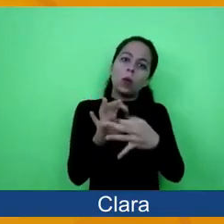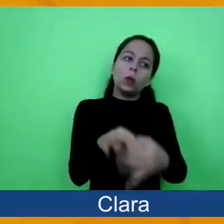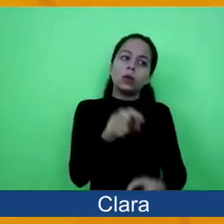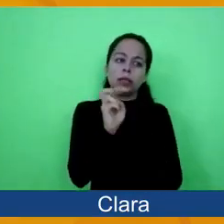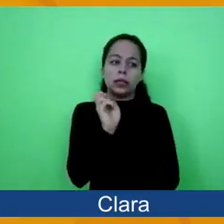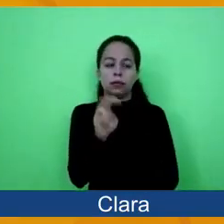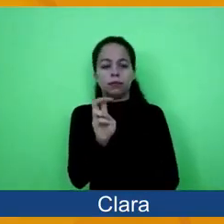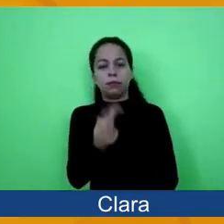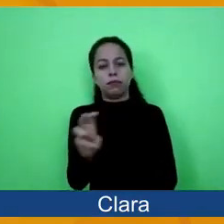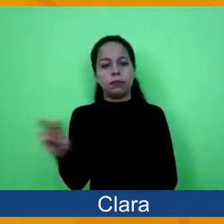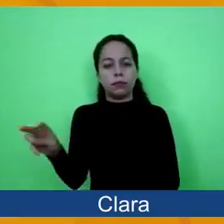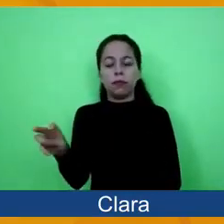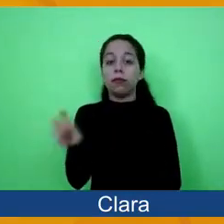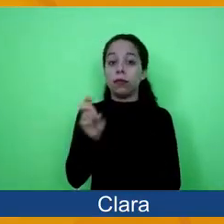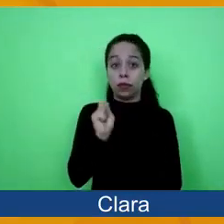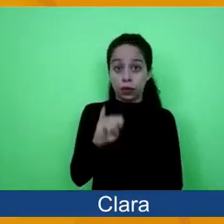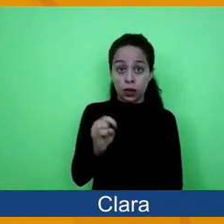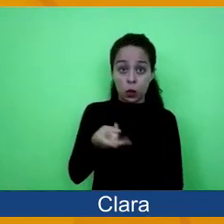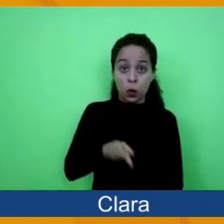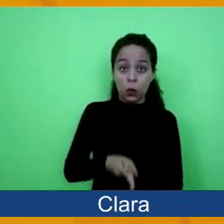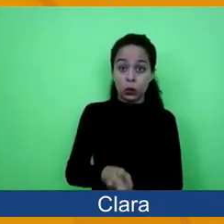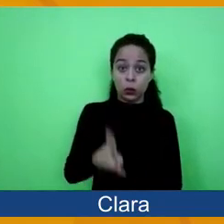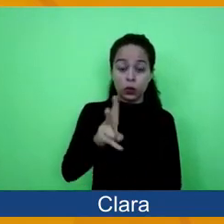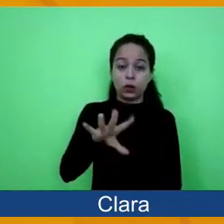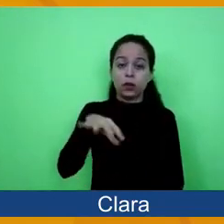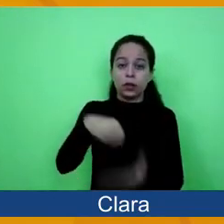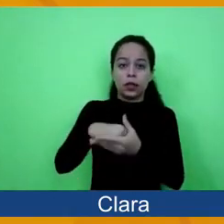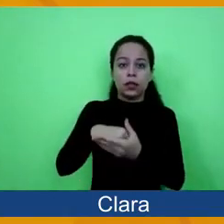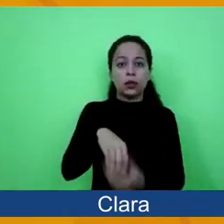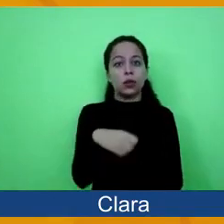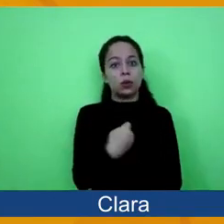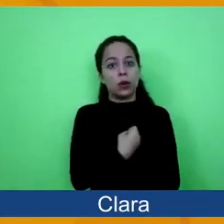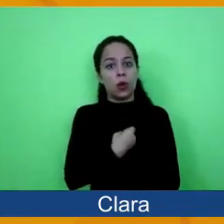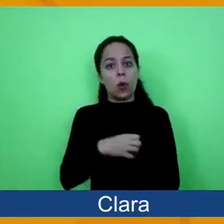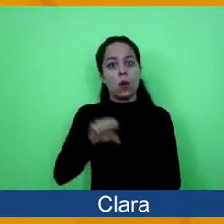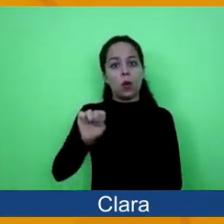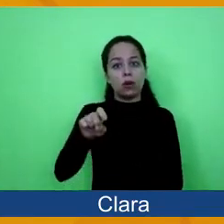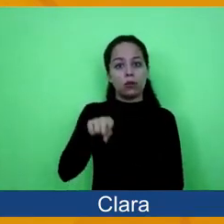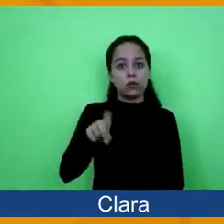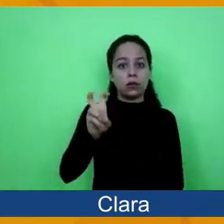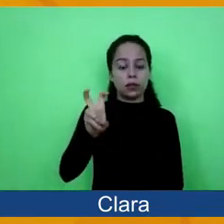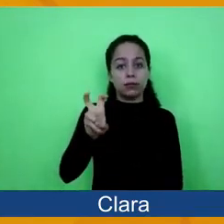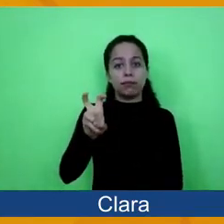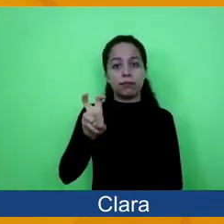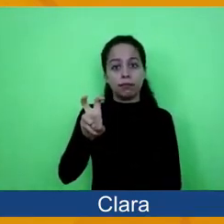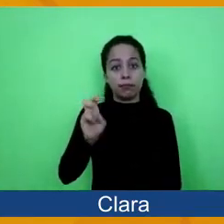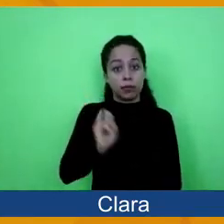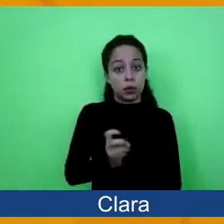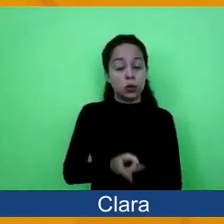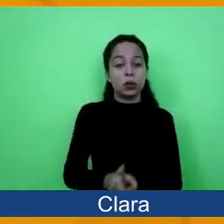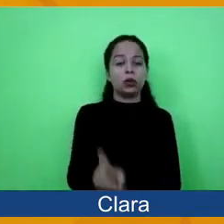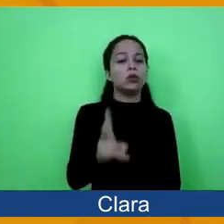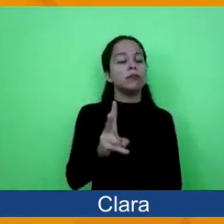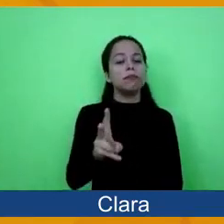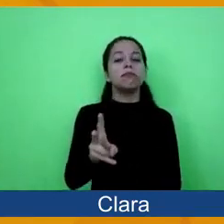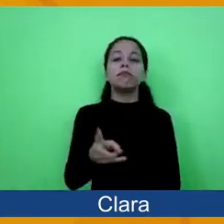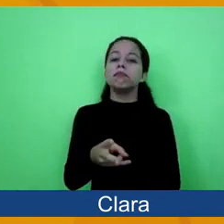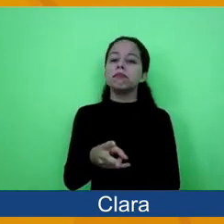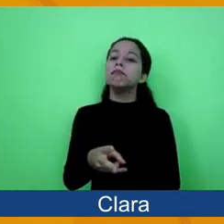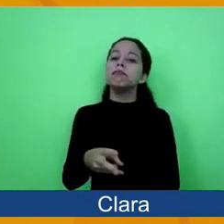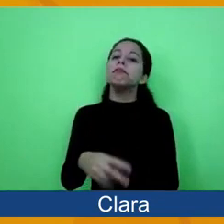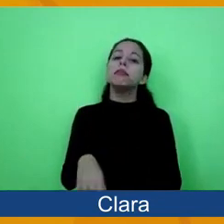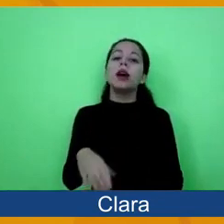nós seguirmos RCP 8.5, né, nós chegaremos numa situação que não teremos